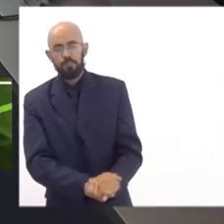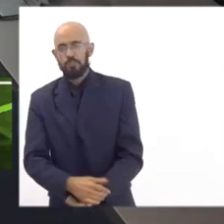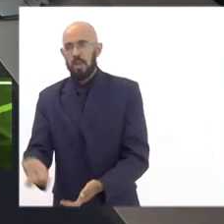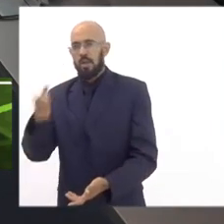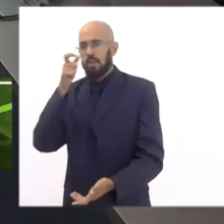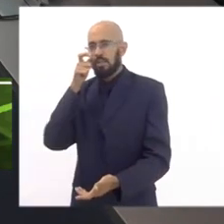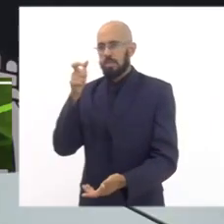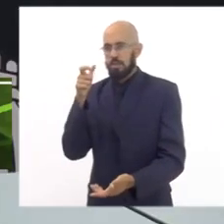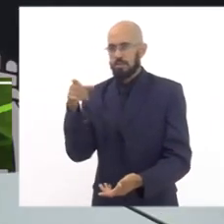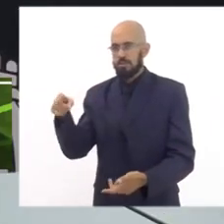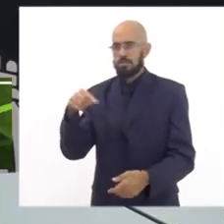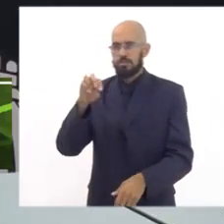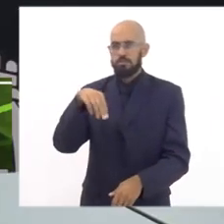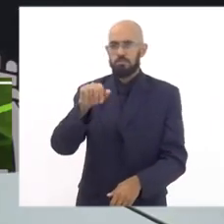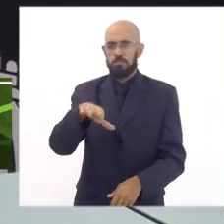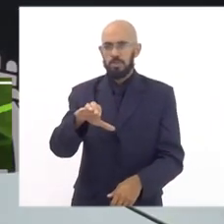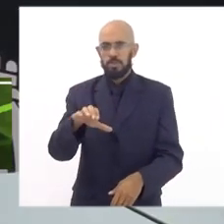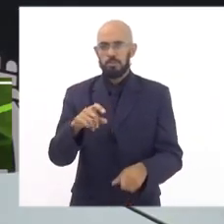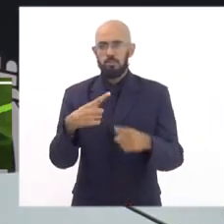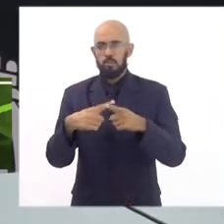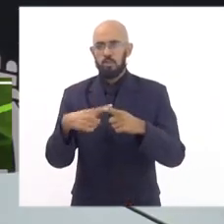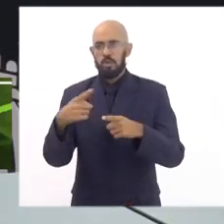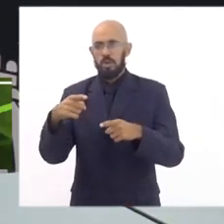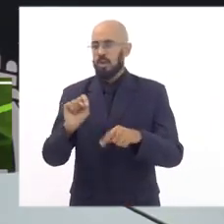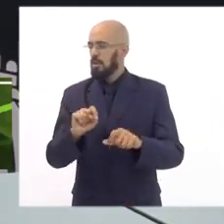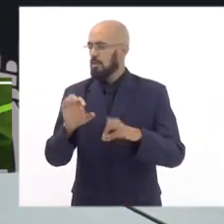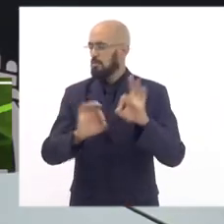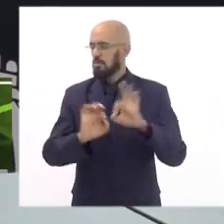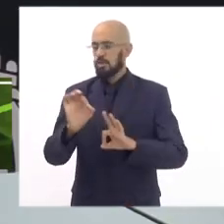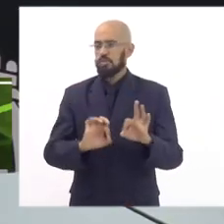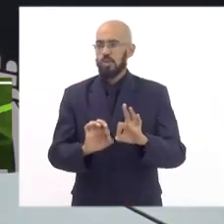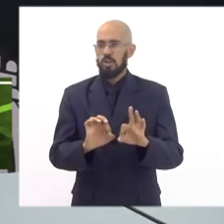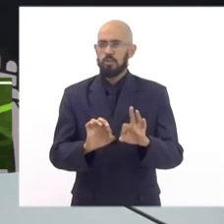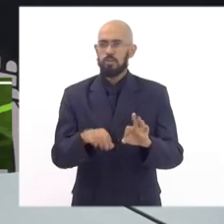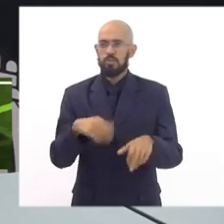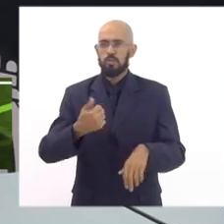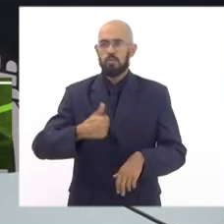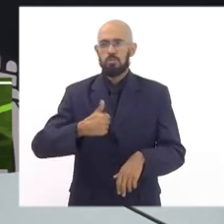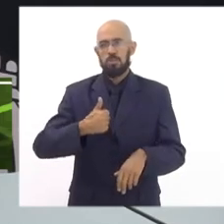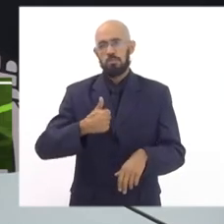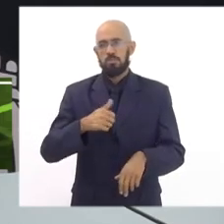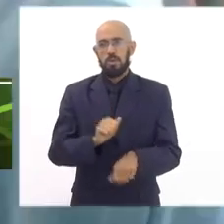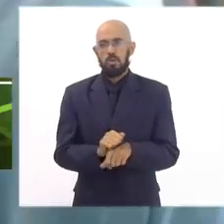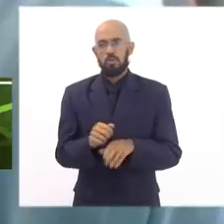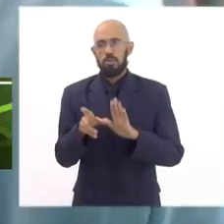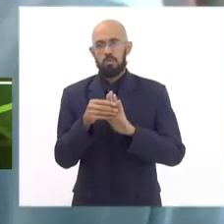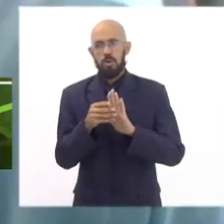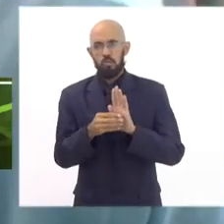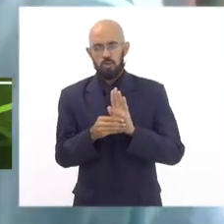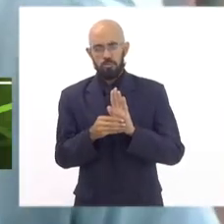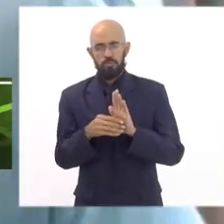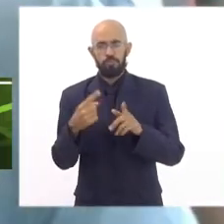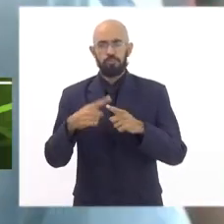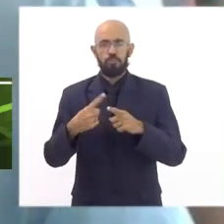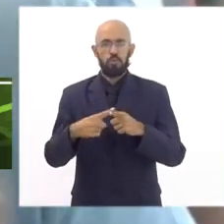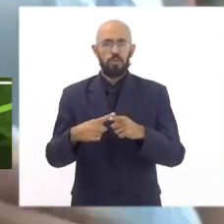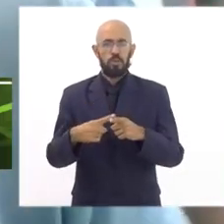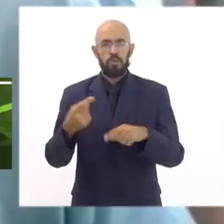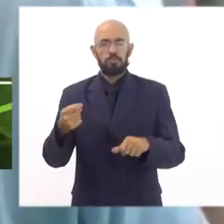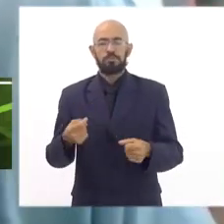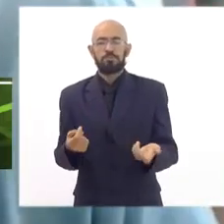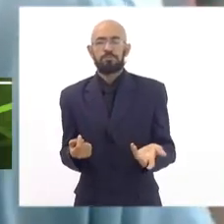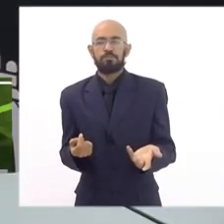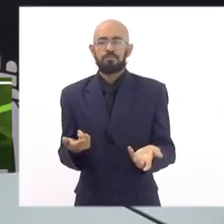Interessante, deputado Carlos Mink, que esse projeto seja o primeiro da pauta, que dispõe sobre